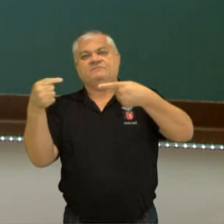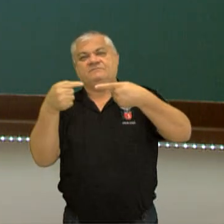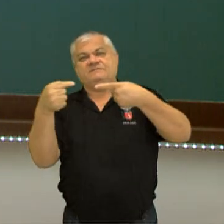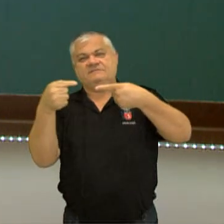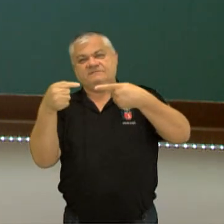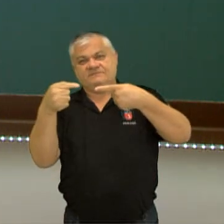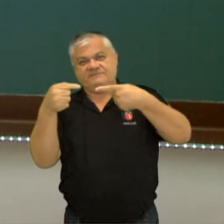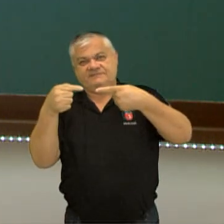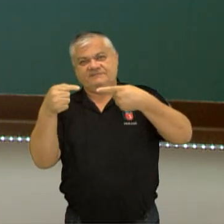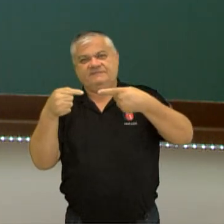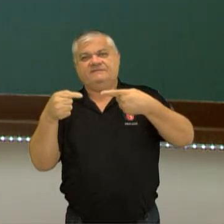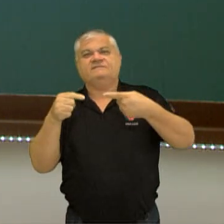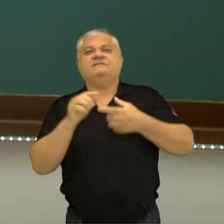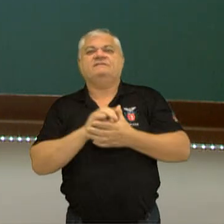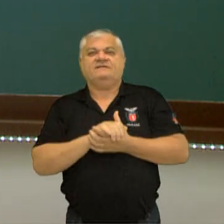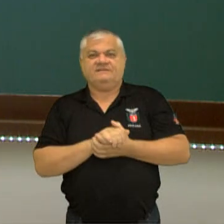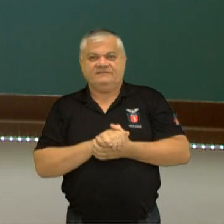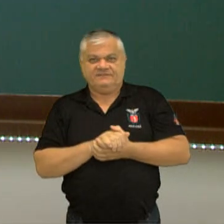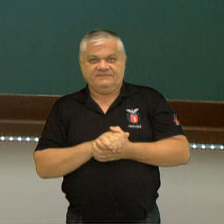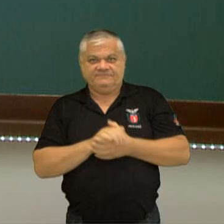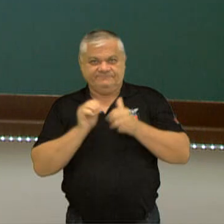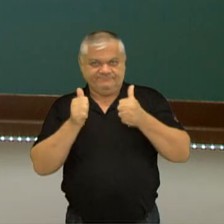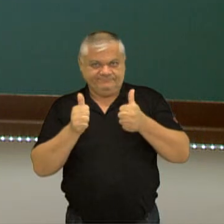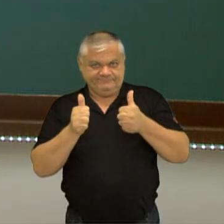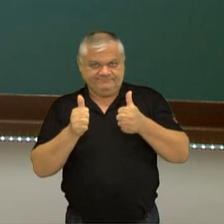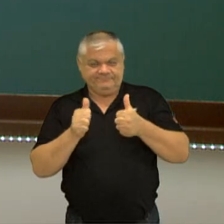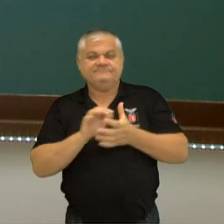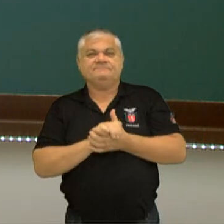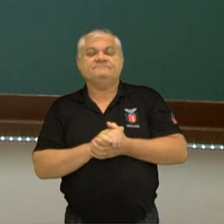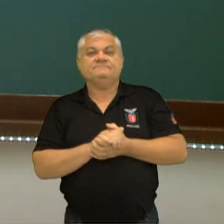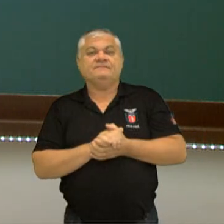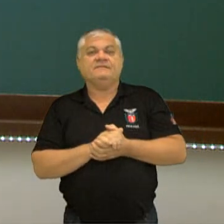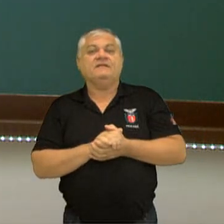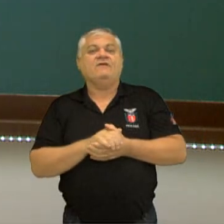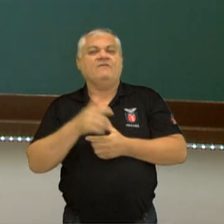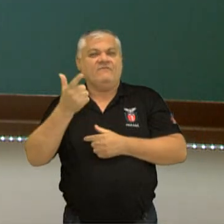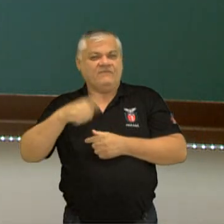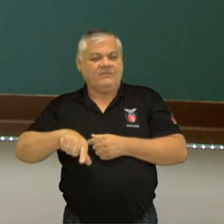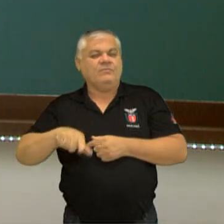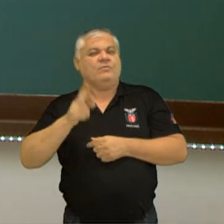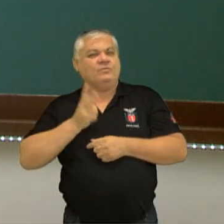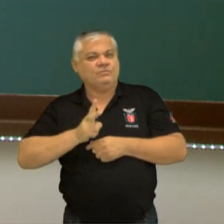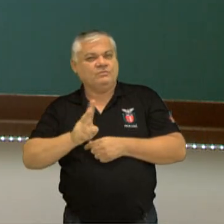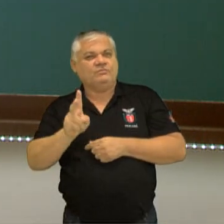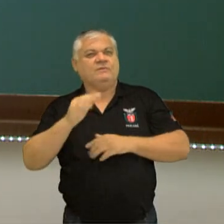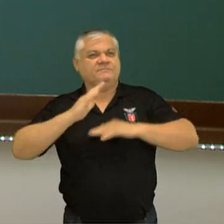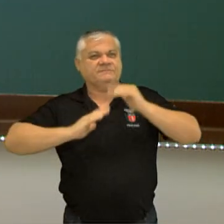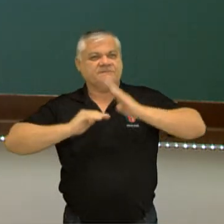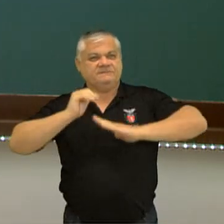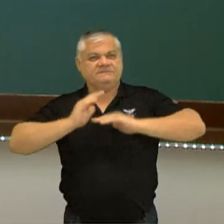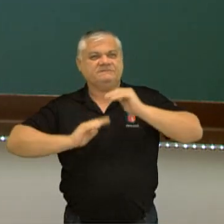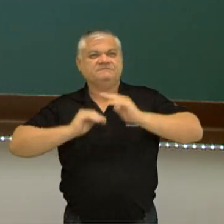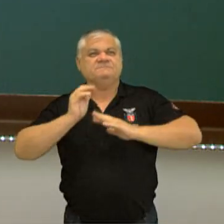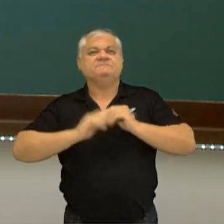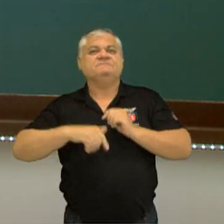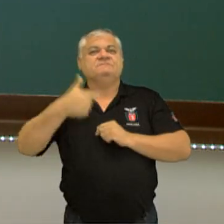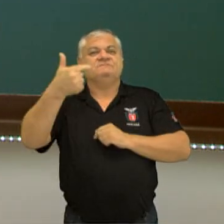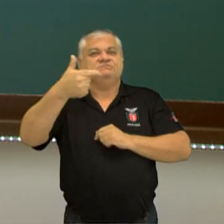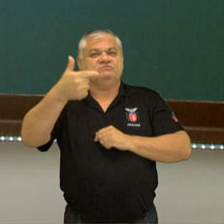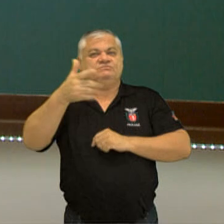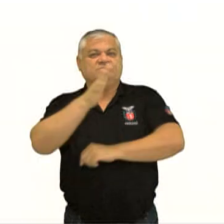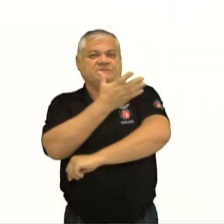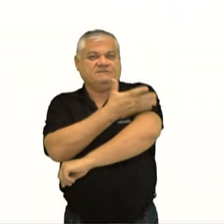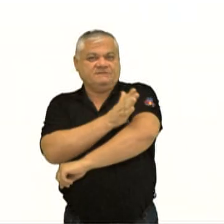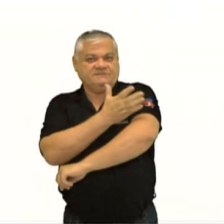a menos 3/5, tá bom? Então, vamos continuar com essa prática aqui, agora já com